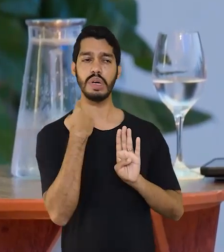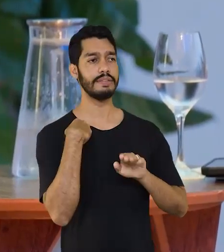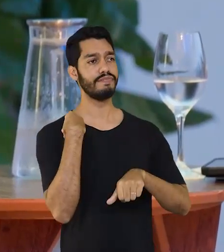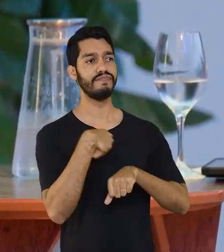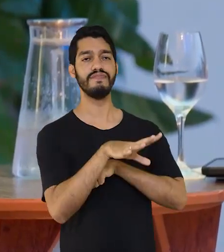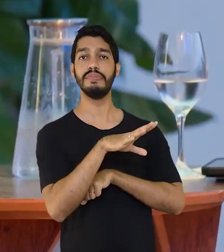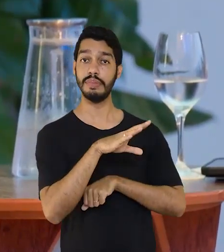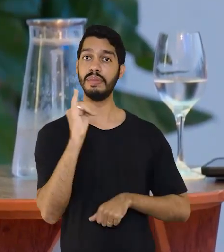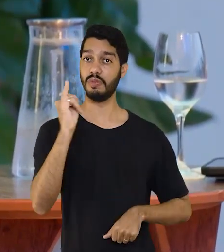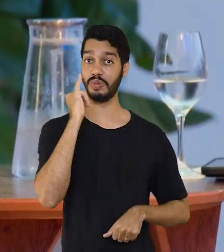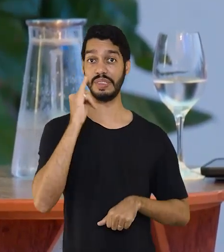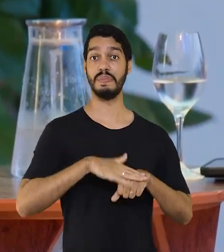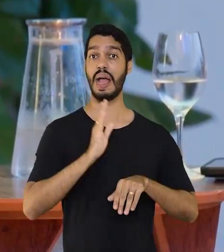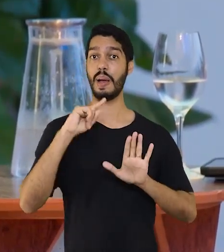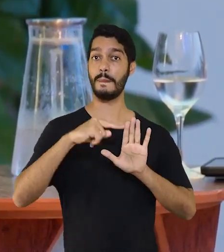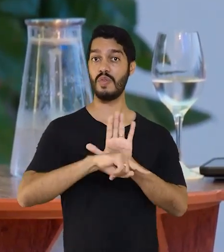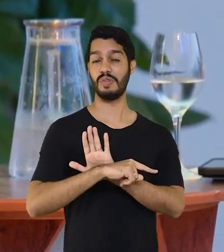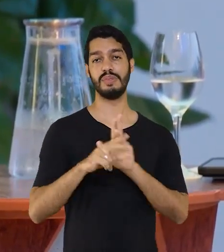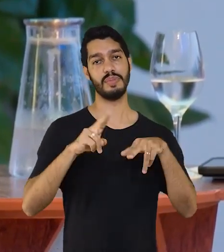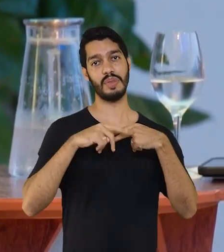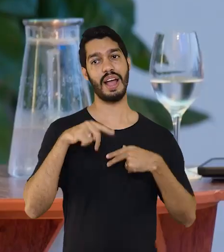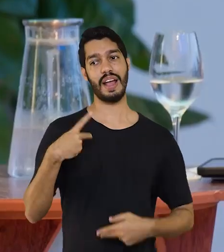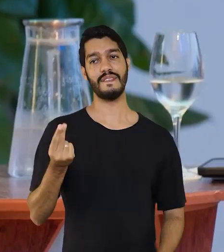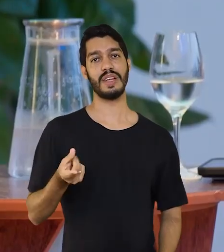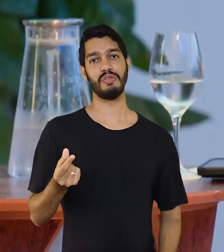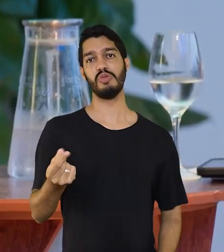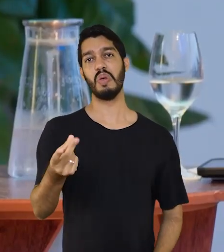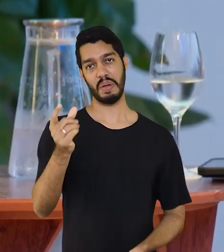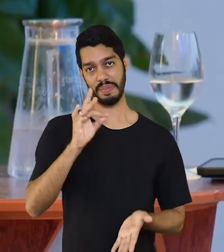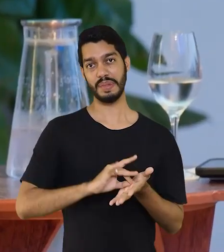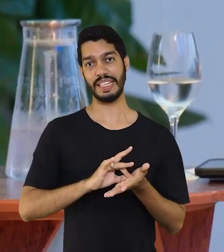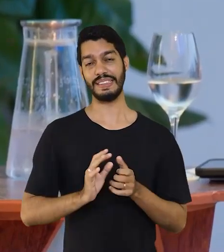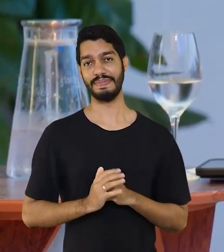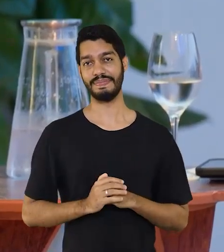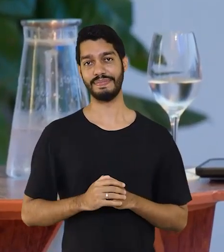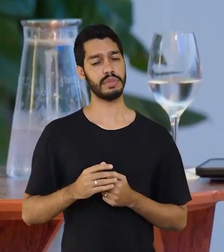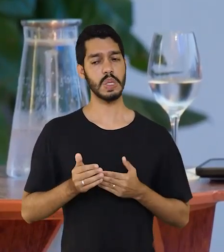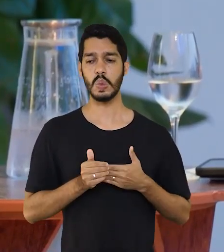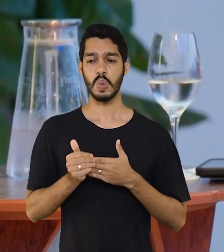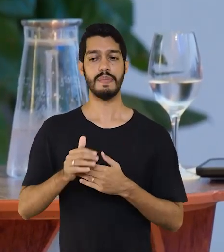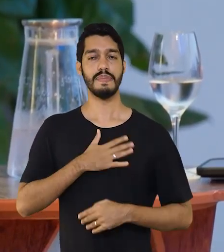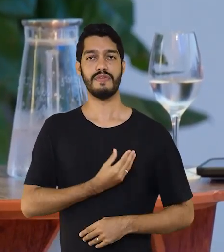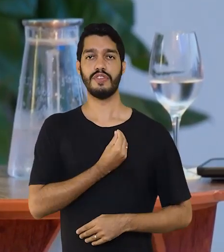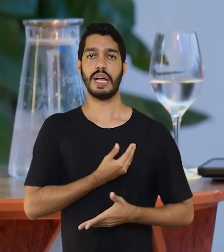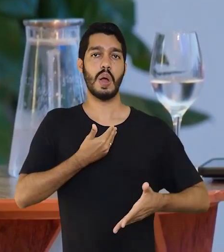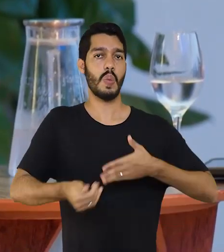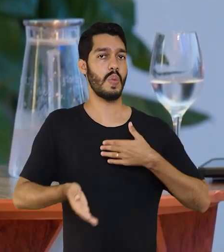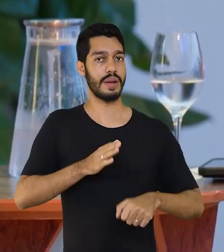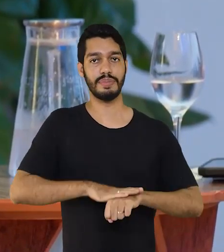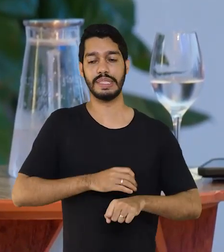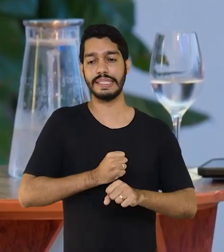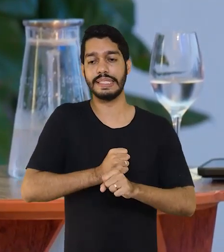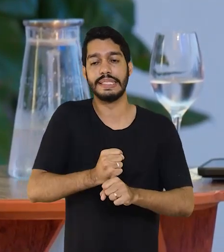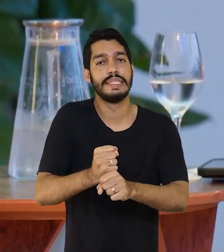aqui, sabe? Que é muito mais profundo, porque é muito mais duradouro e te acompanha em qualquer